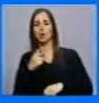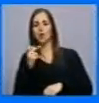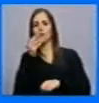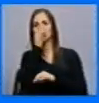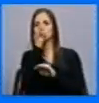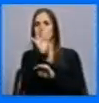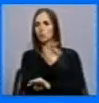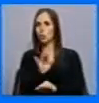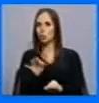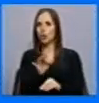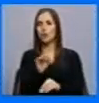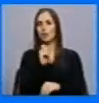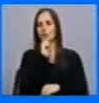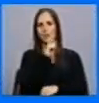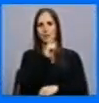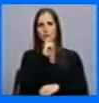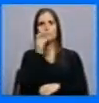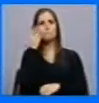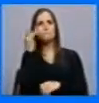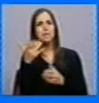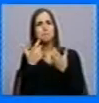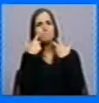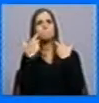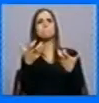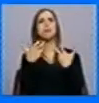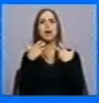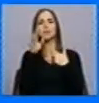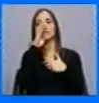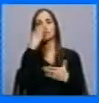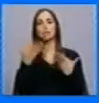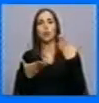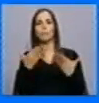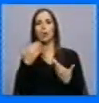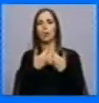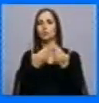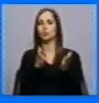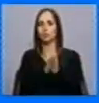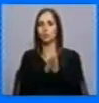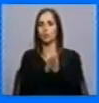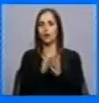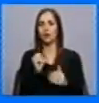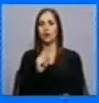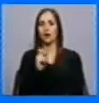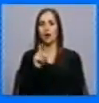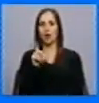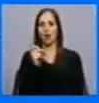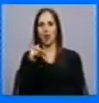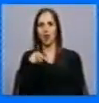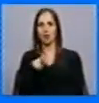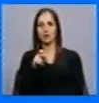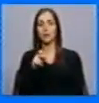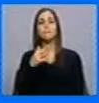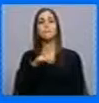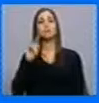supernova desse tipo consegue ter mais brilho do que o brilho de toda a galáxia onde está hospedada essa estrela. Mas há um outro tipo de